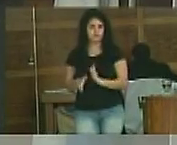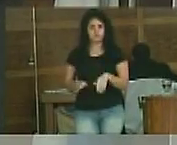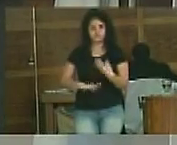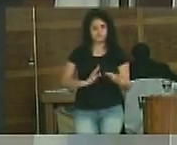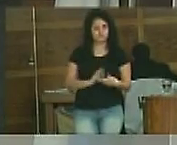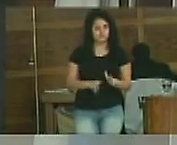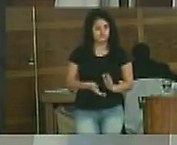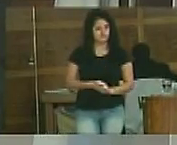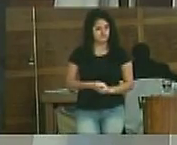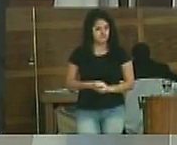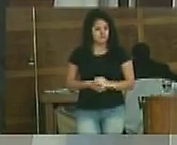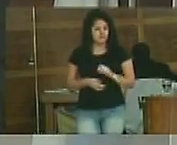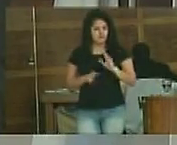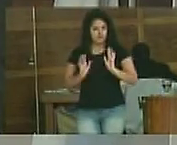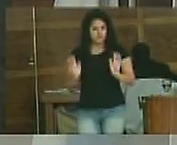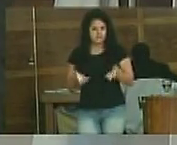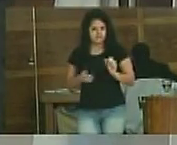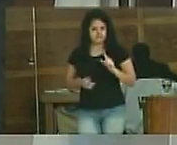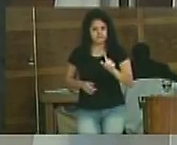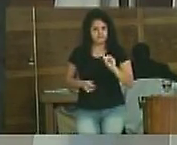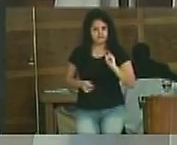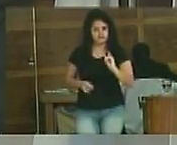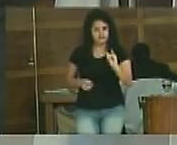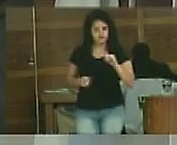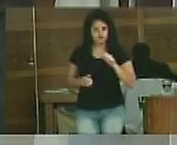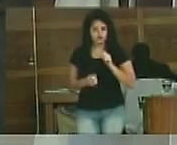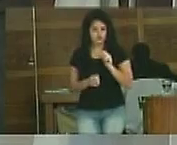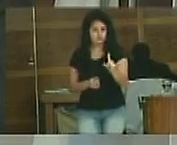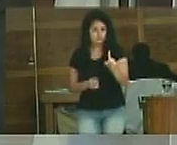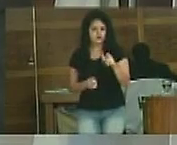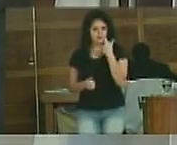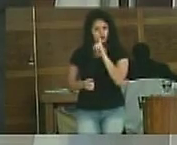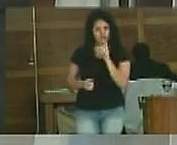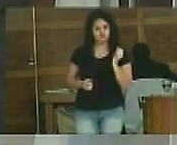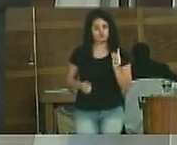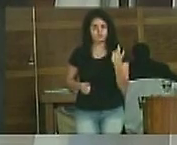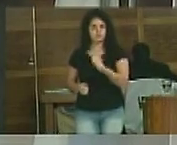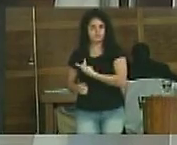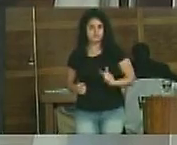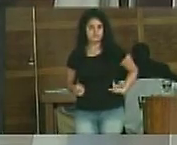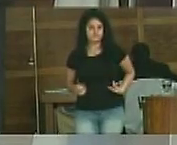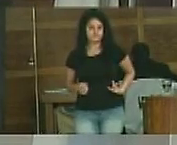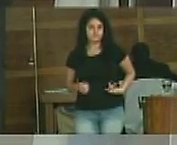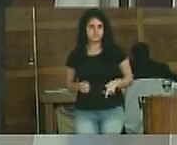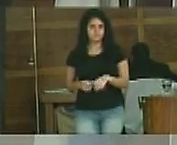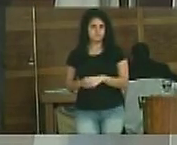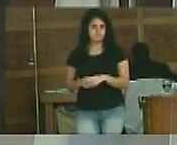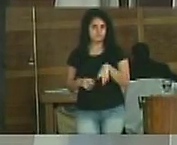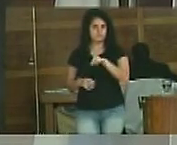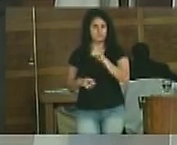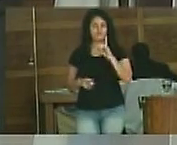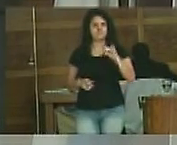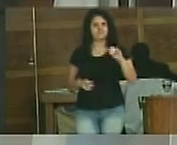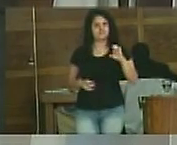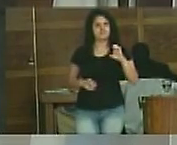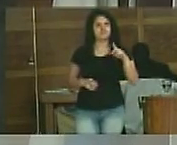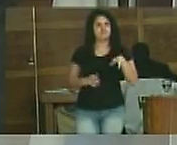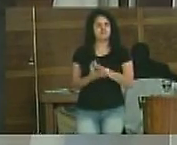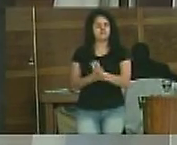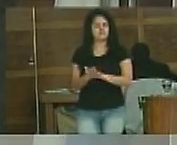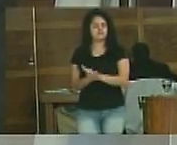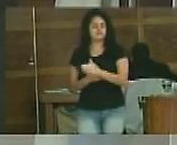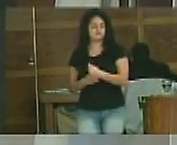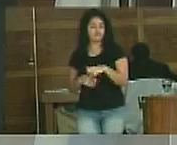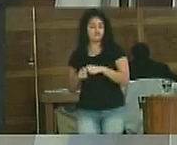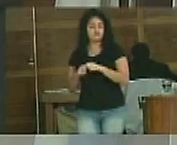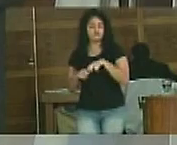comprometeu. Então ele sozinho, se o presidente ganhar sozinho, o Bolsonaro ganhar, não deve nada a safado nenhum. Ele vai fazer do